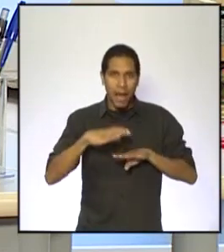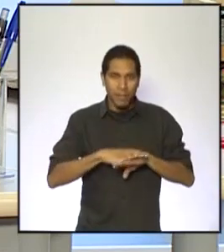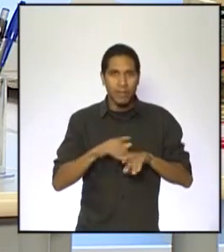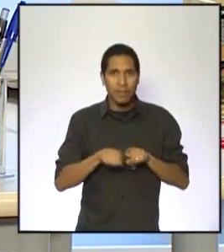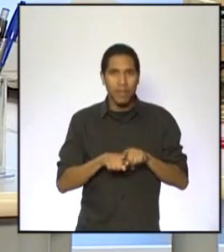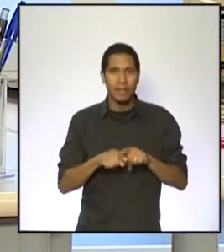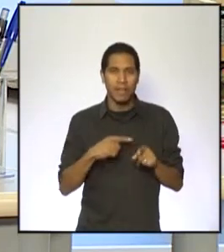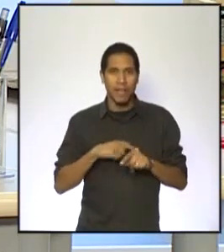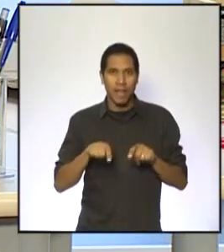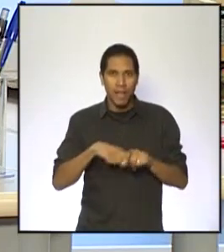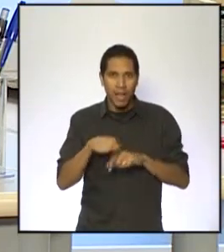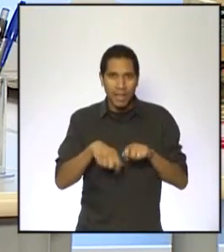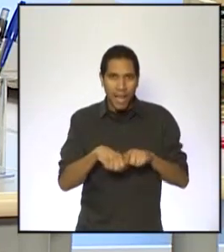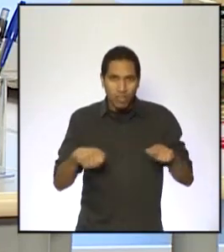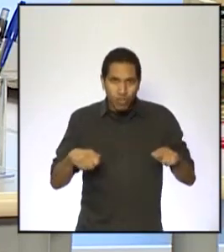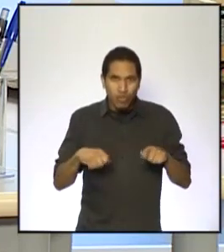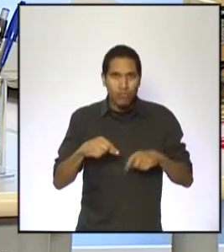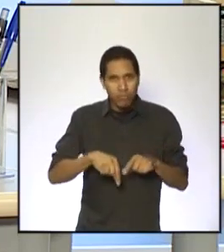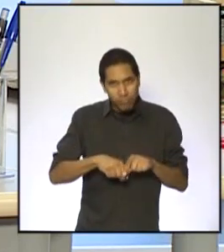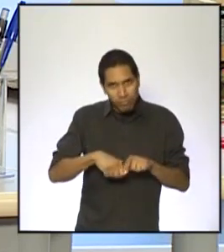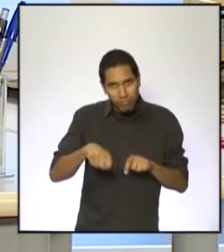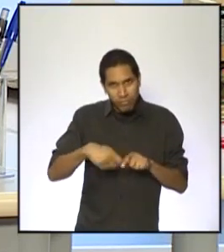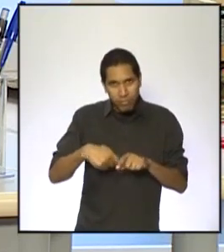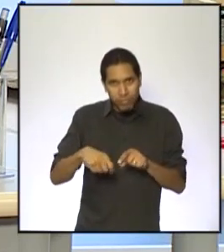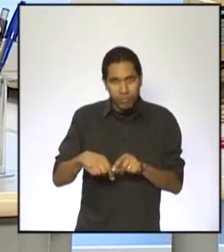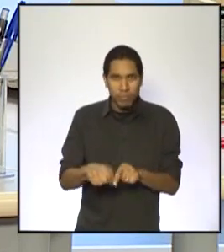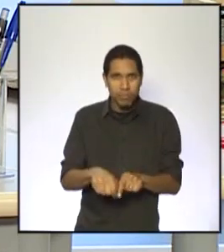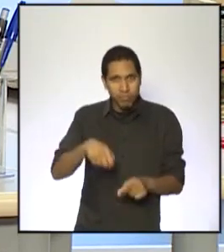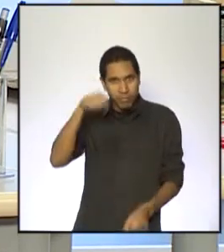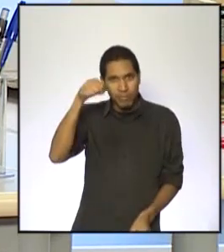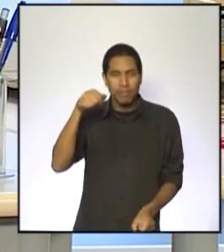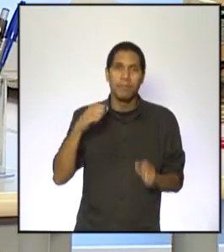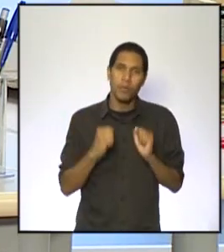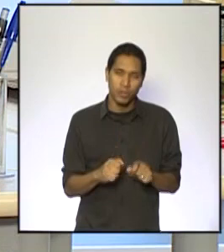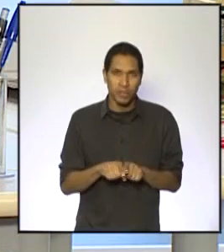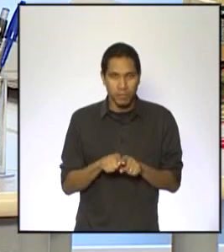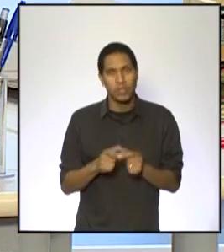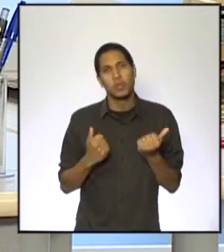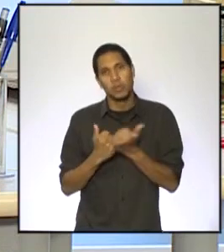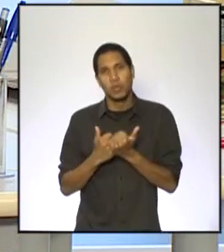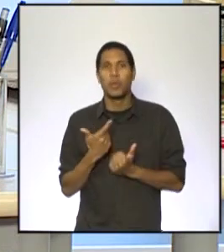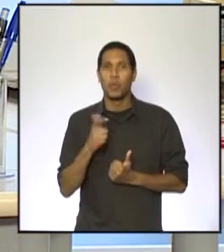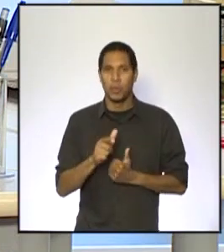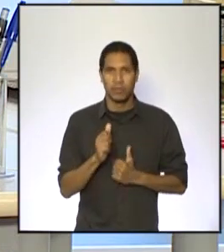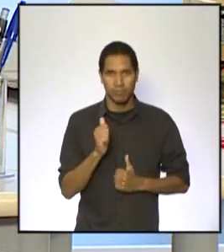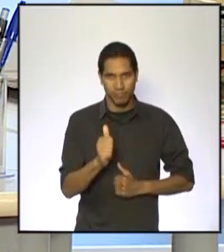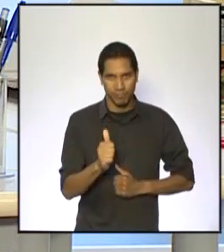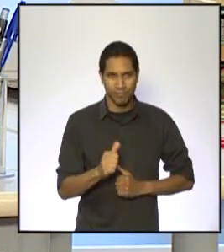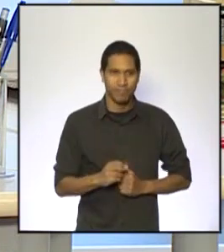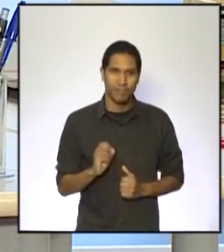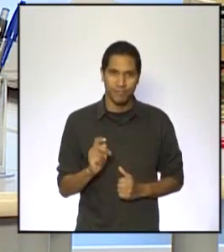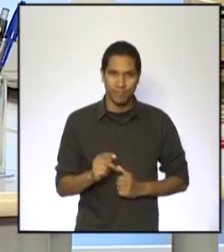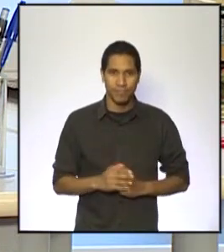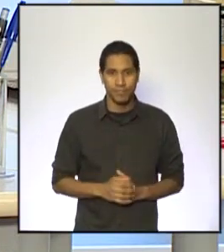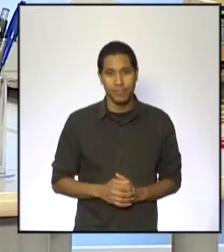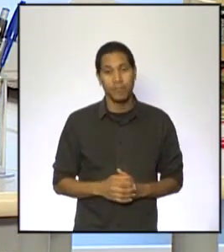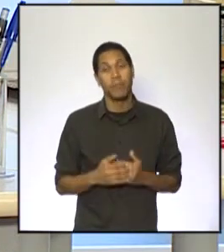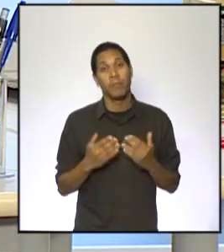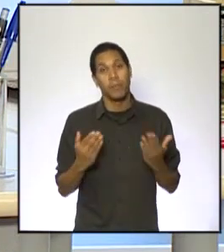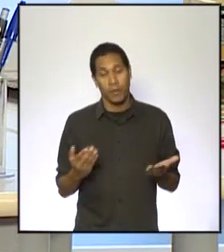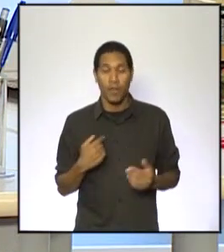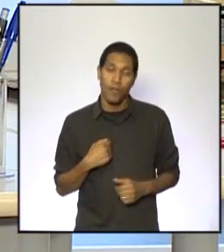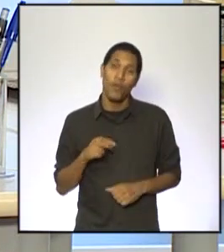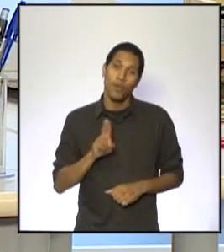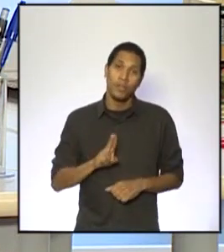utilizem mais. Tudo que eu estou fazendo aqui, vocês podem substituir caso não tenha. No meu caso, eu vou usar a